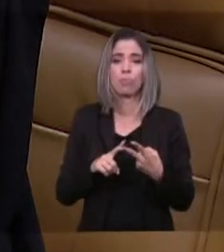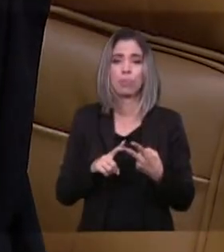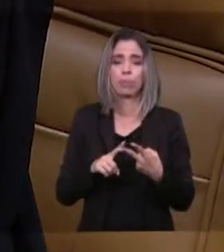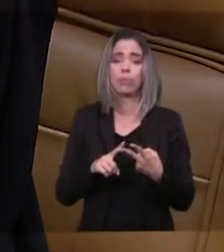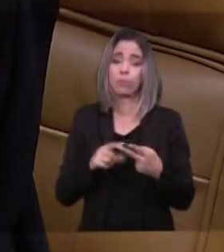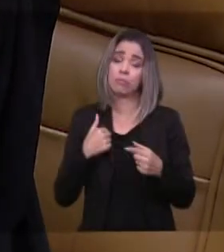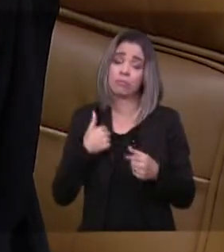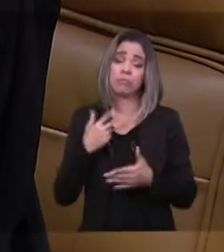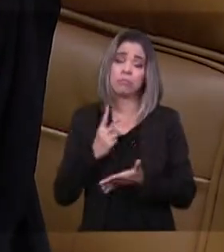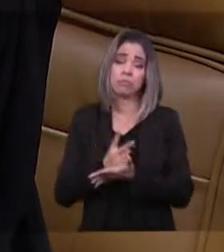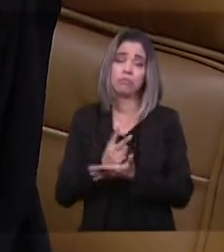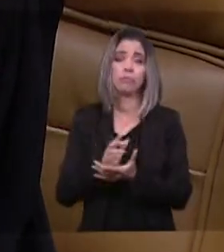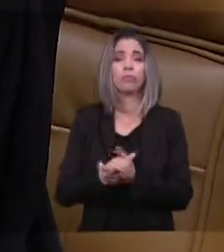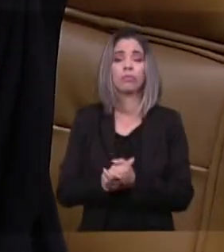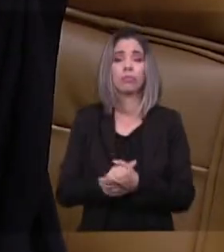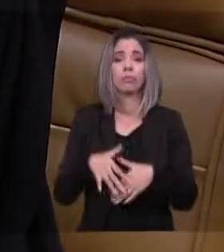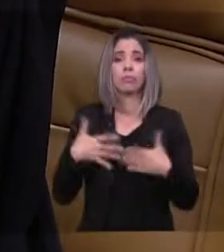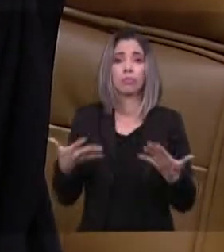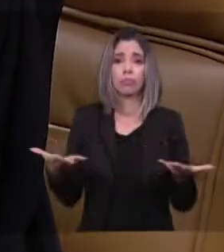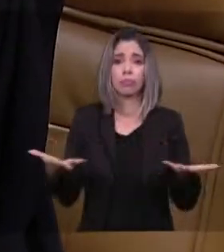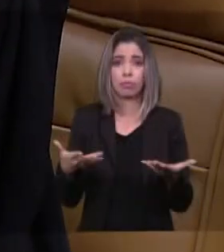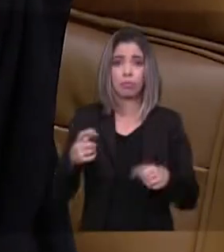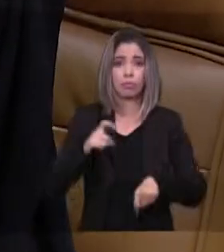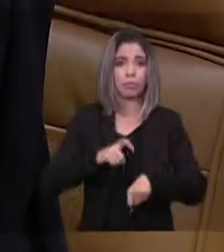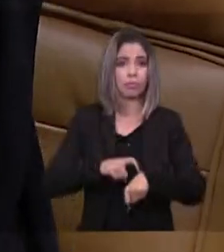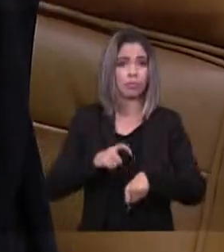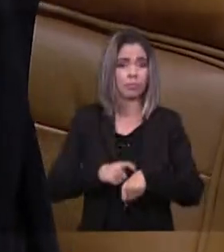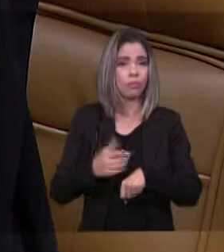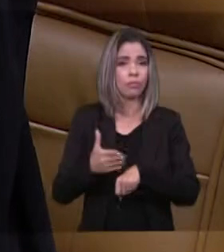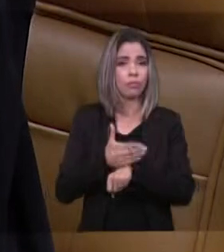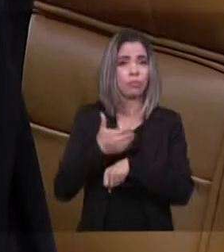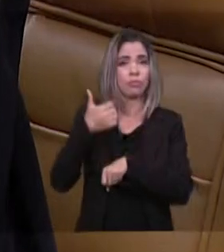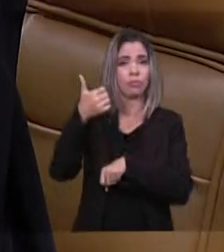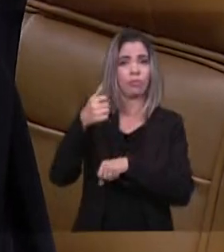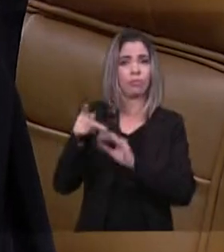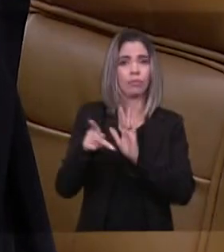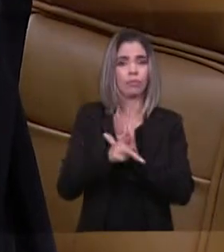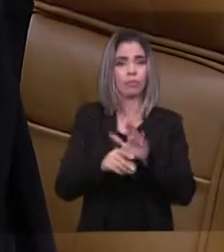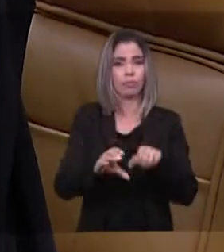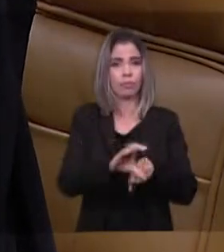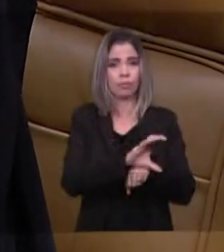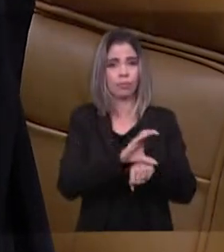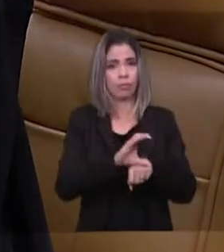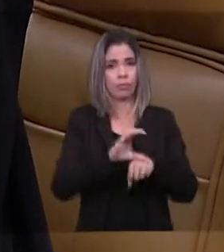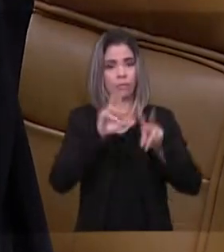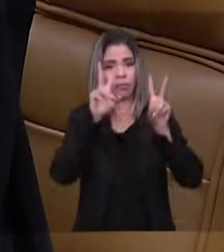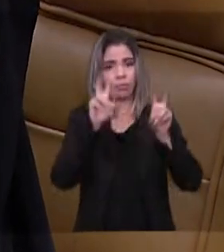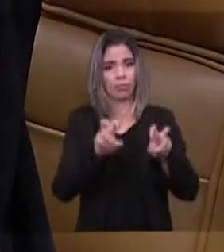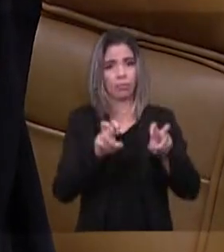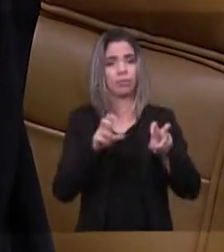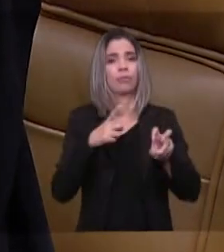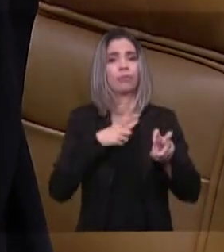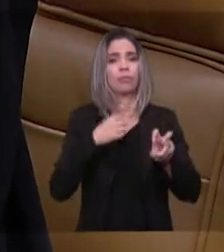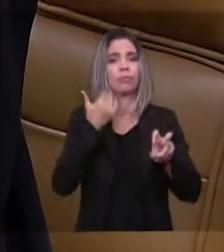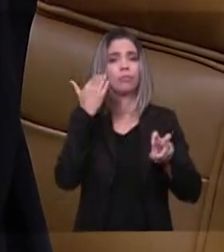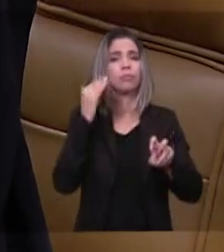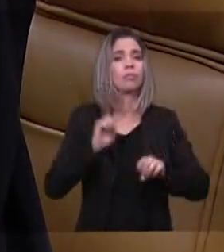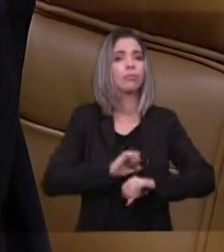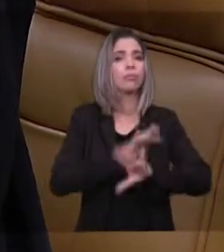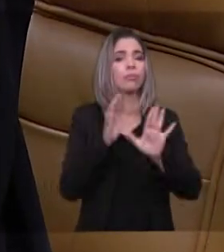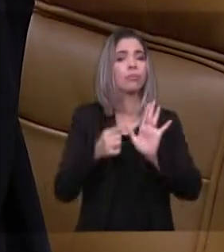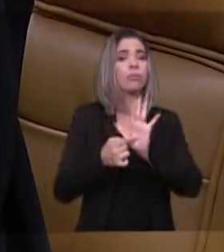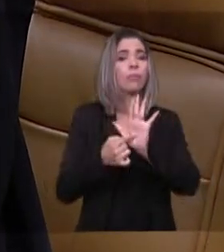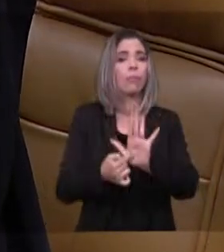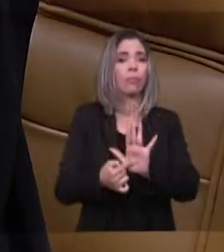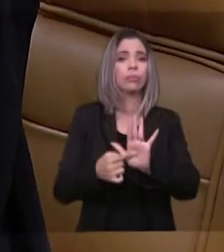E prossigo. Entendo que é chegada a hora de aprimorar a interpretação constitucional acerca do tema, reconhecendo-se de forma explícita